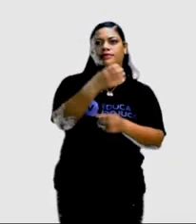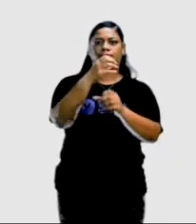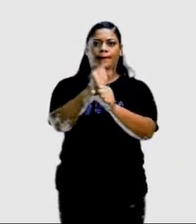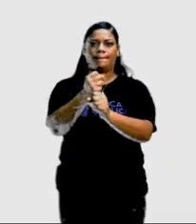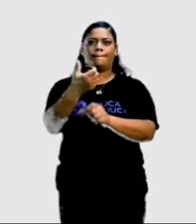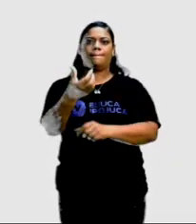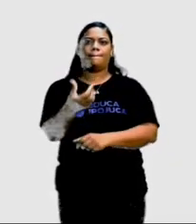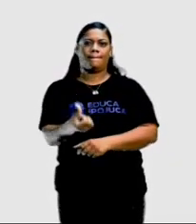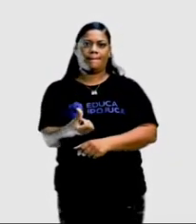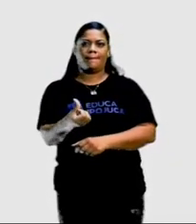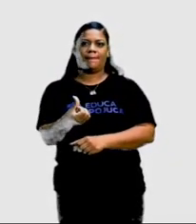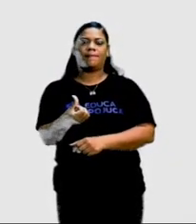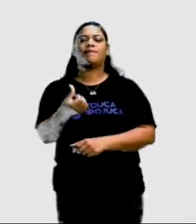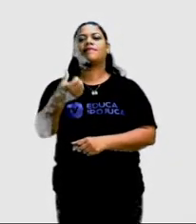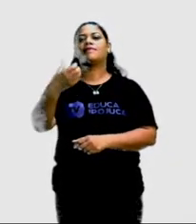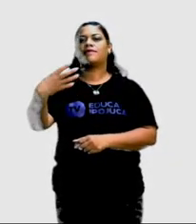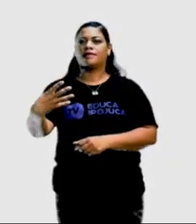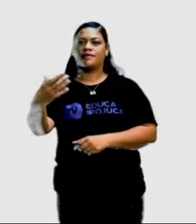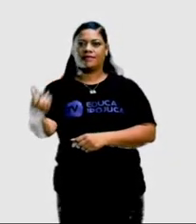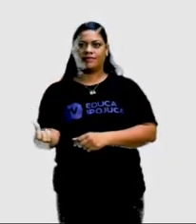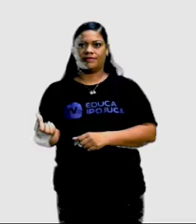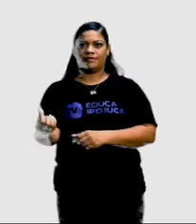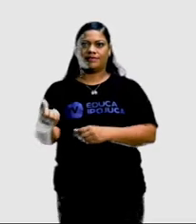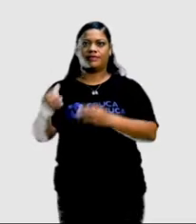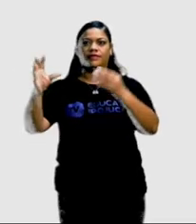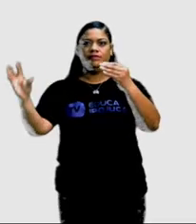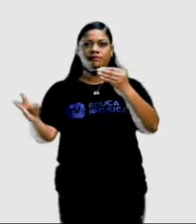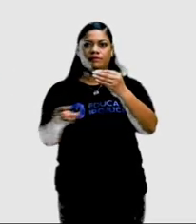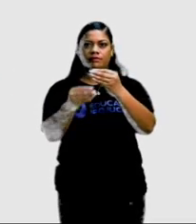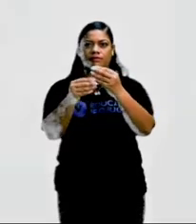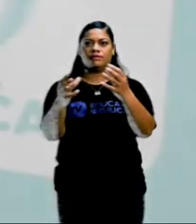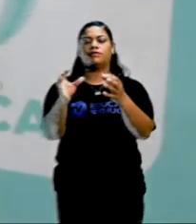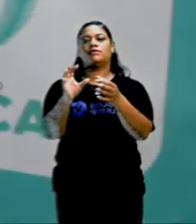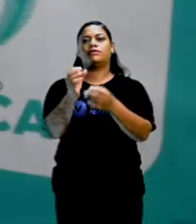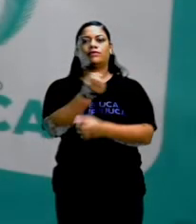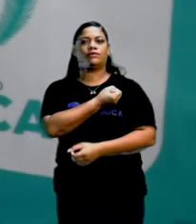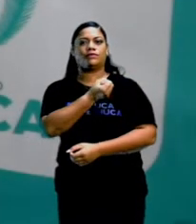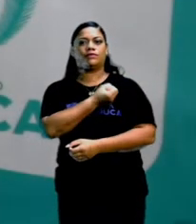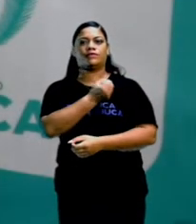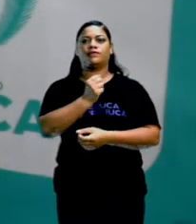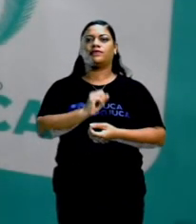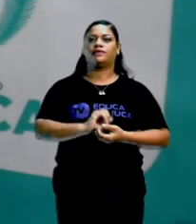6, 46. Seria a composição dos valores.